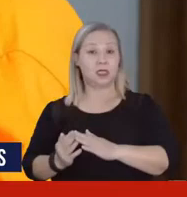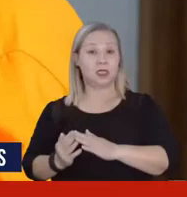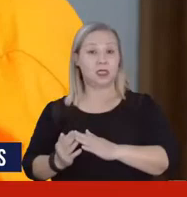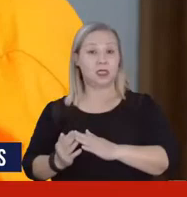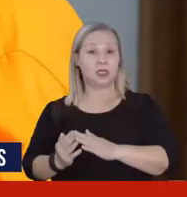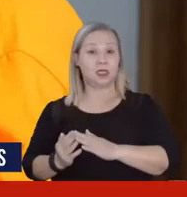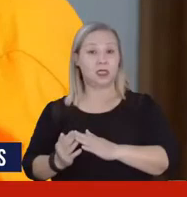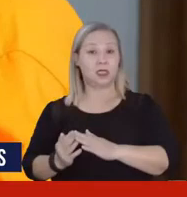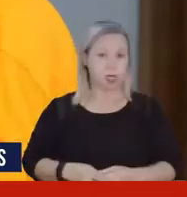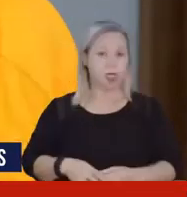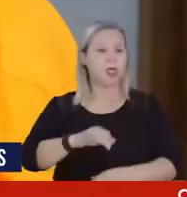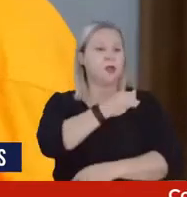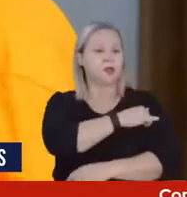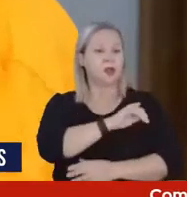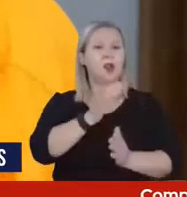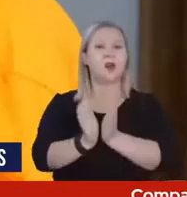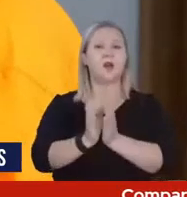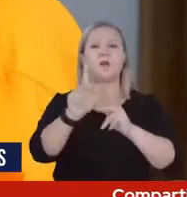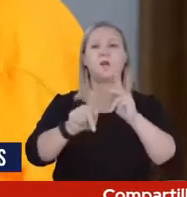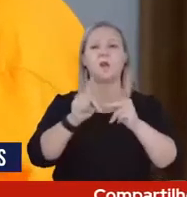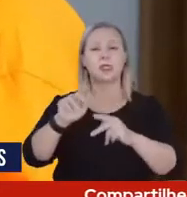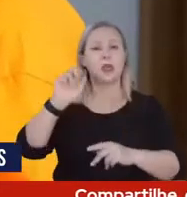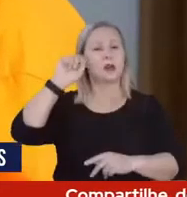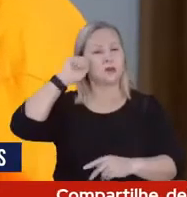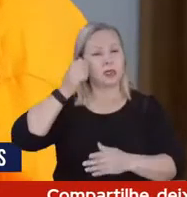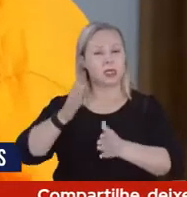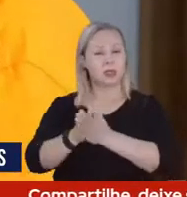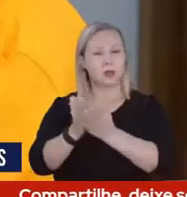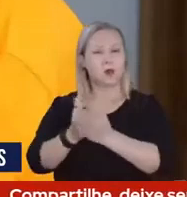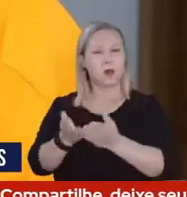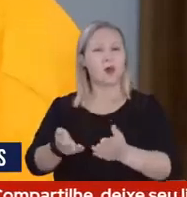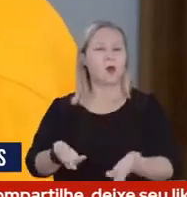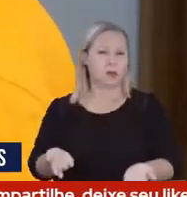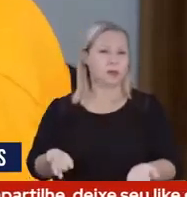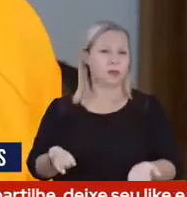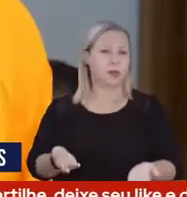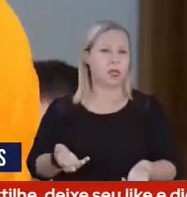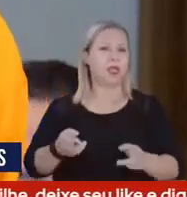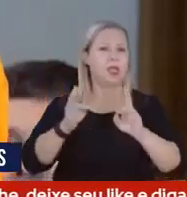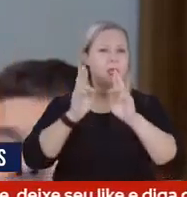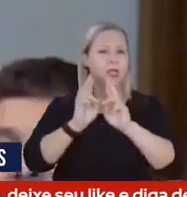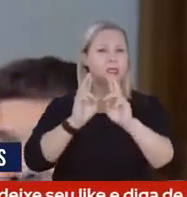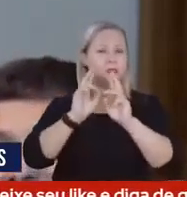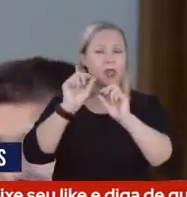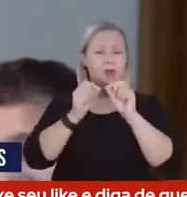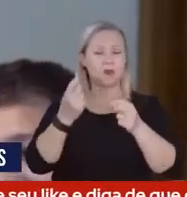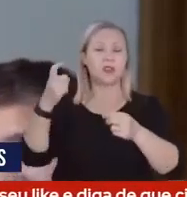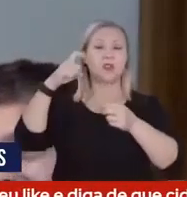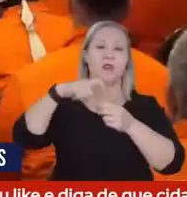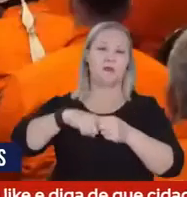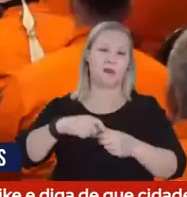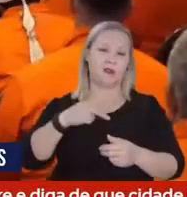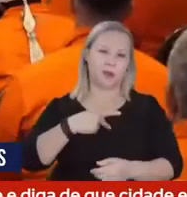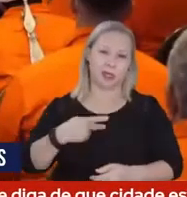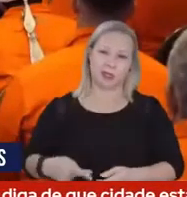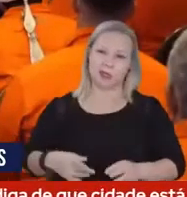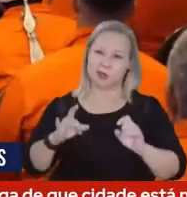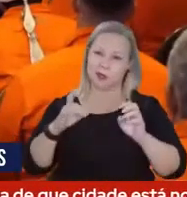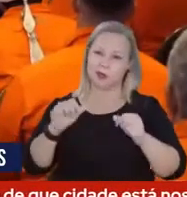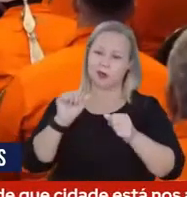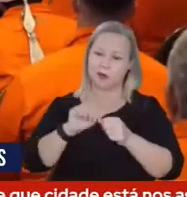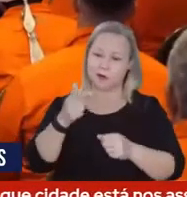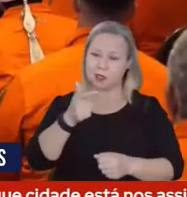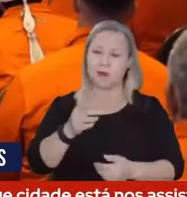do Brasil, ela espera que o senhor volte à presidência da República. Pô, só o senhor vai fazer de novo a comida voltar à mesa